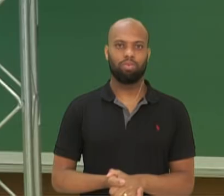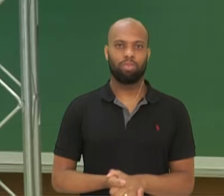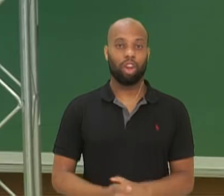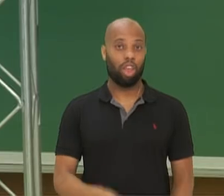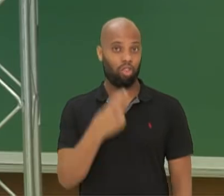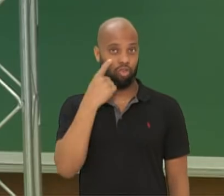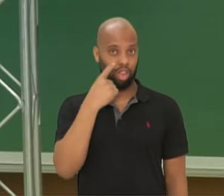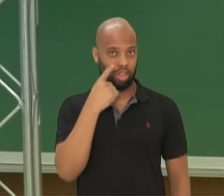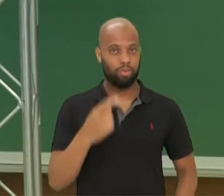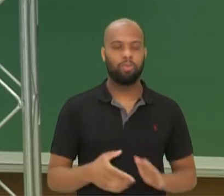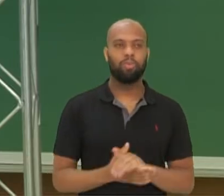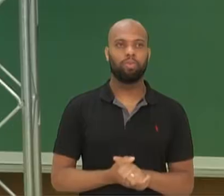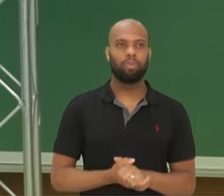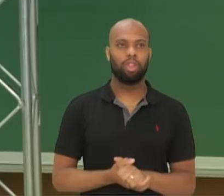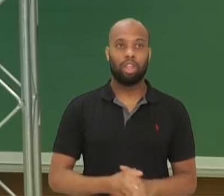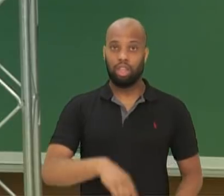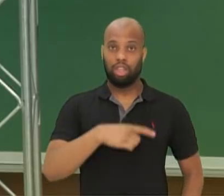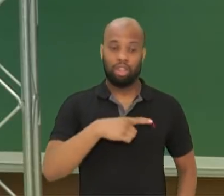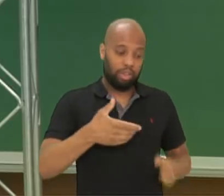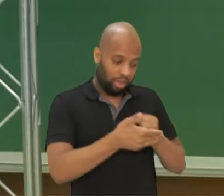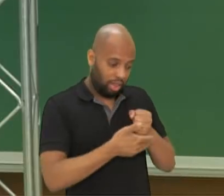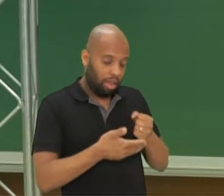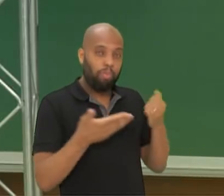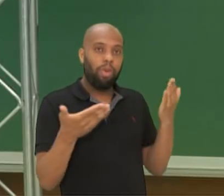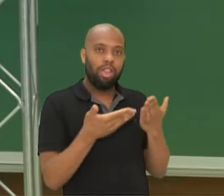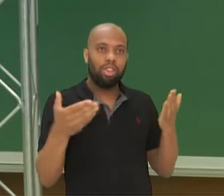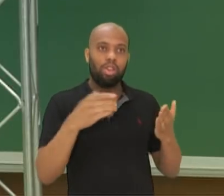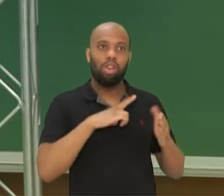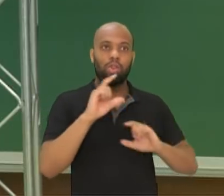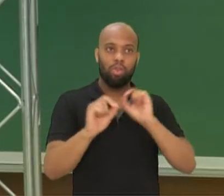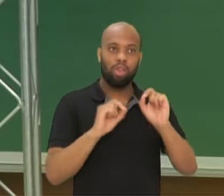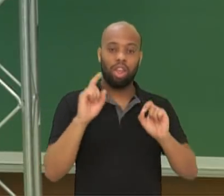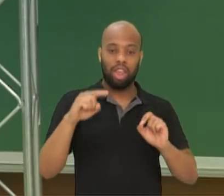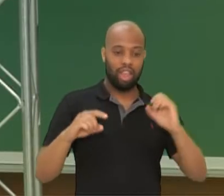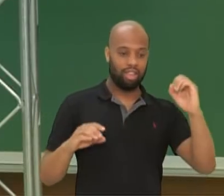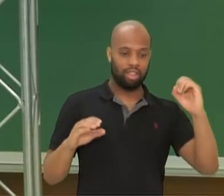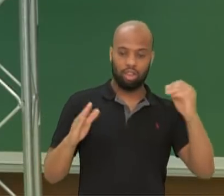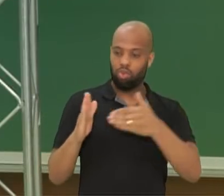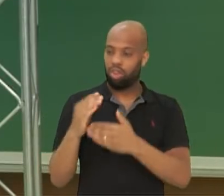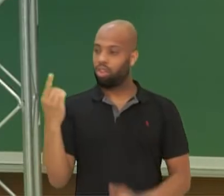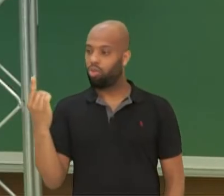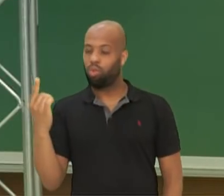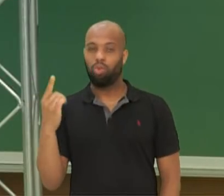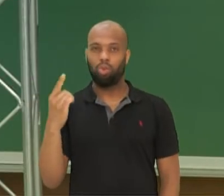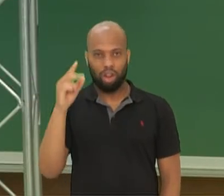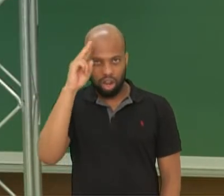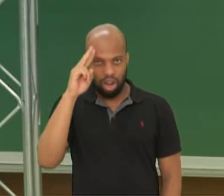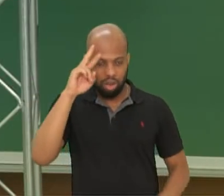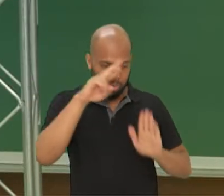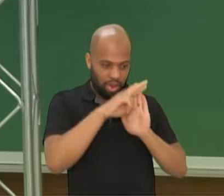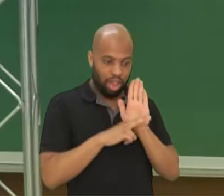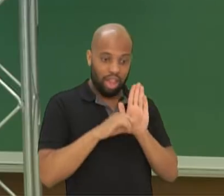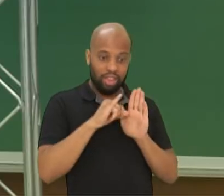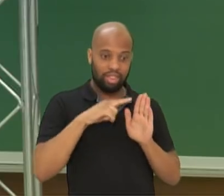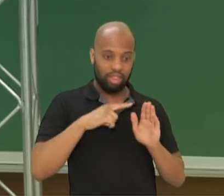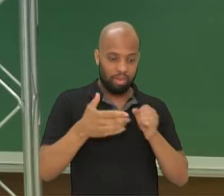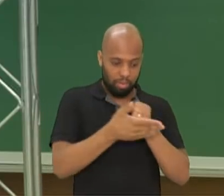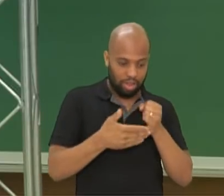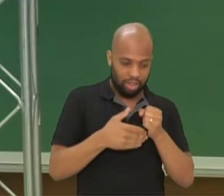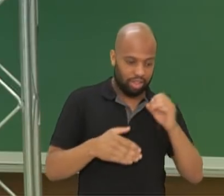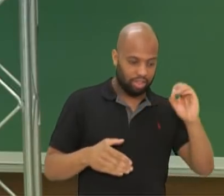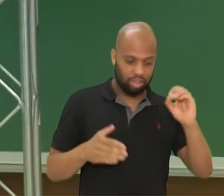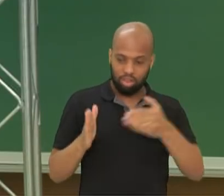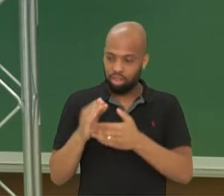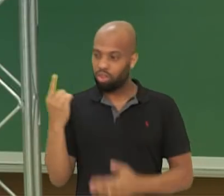Olha só, a base aqui está entre 0 e 1. Lembra da nossa propriedade? Quando a base está entre 0 e 1,